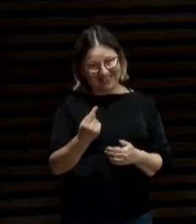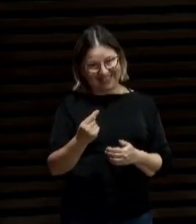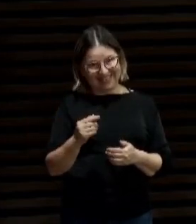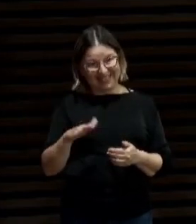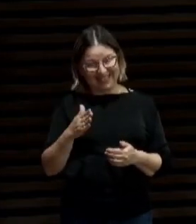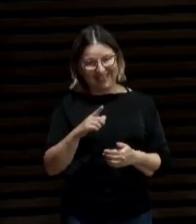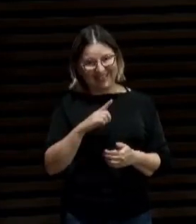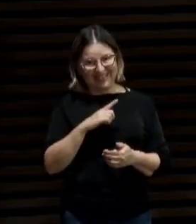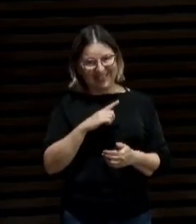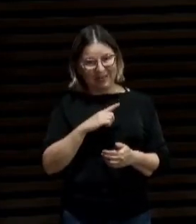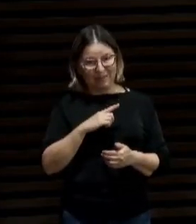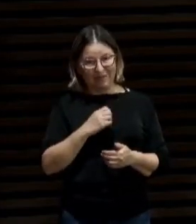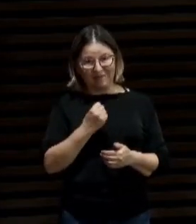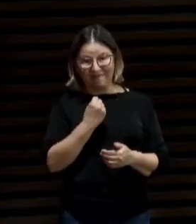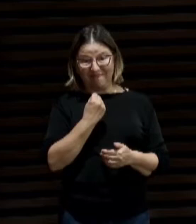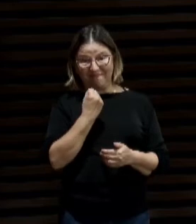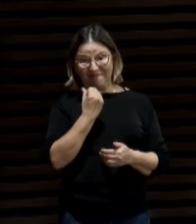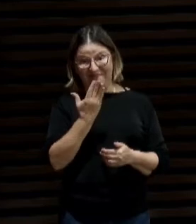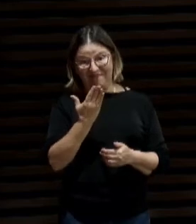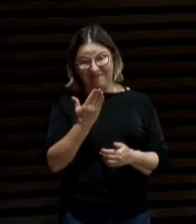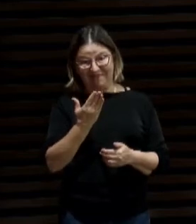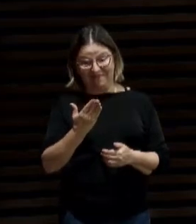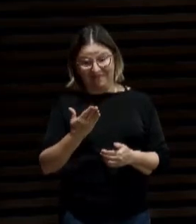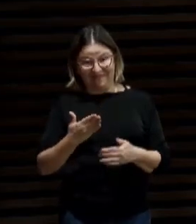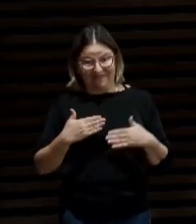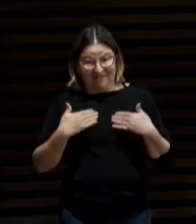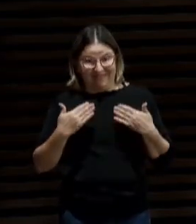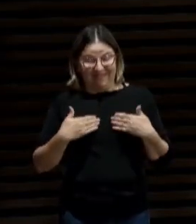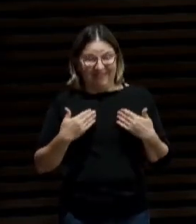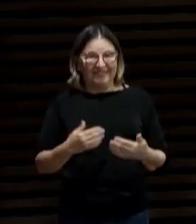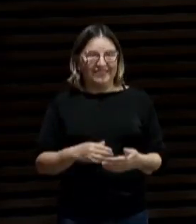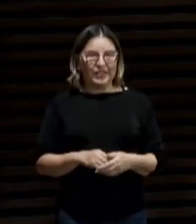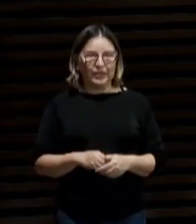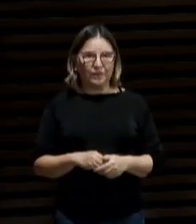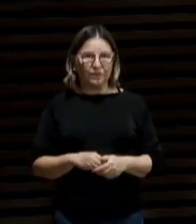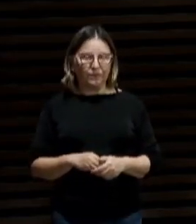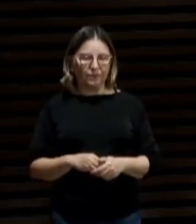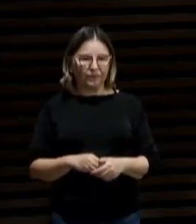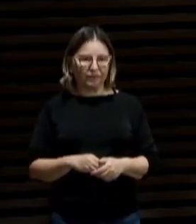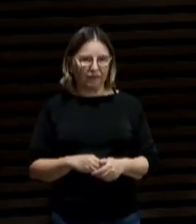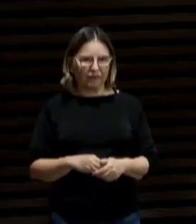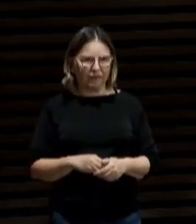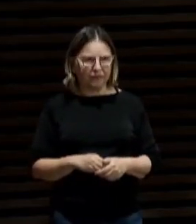bom ânimo. E aqui é muito interessante que nós temos uma nova definição de morte,